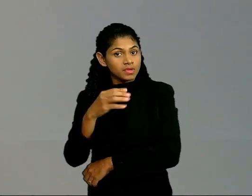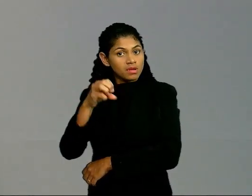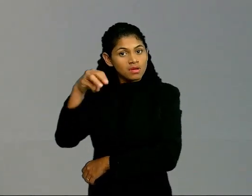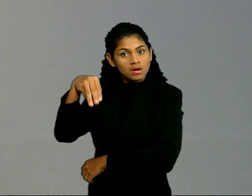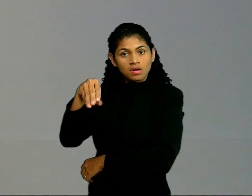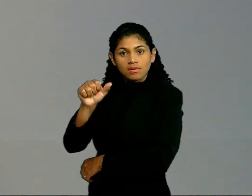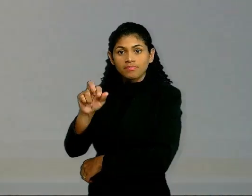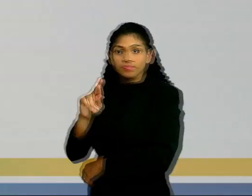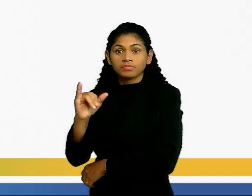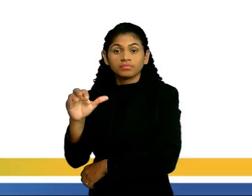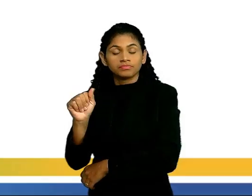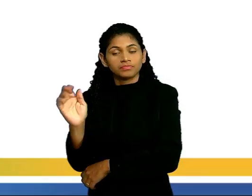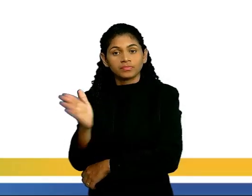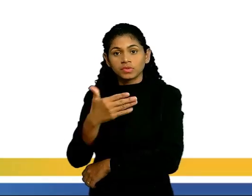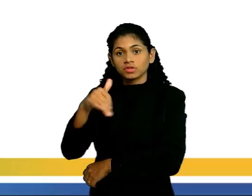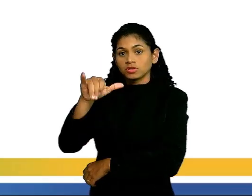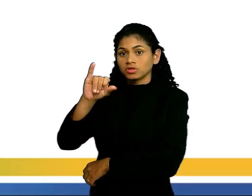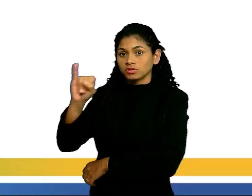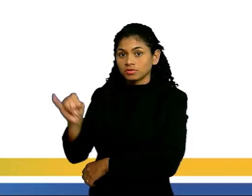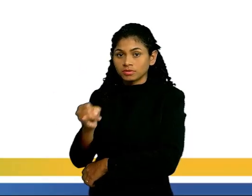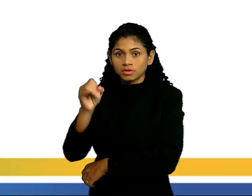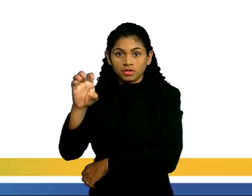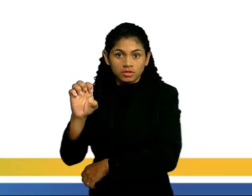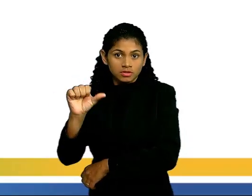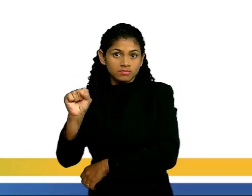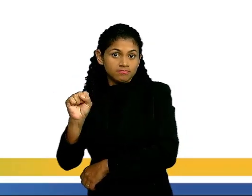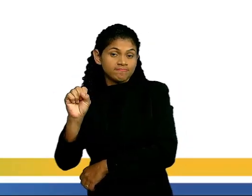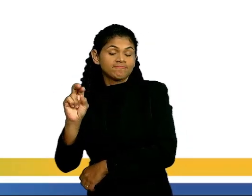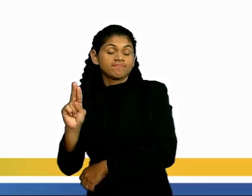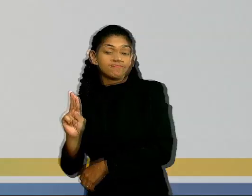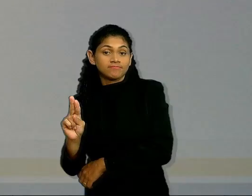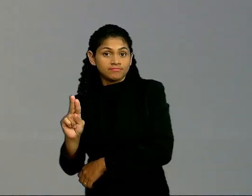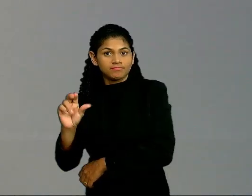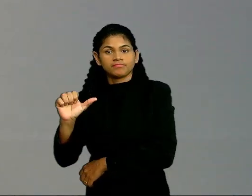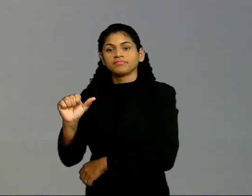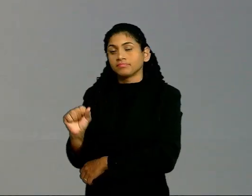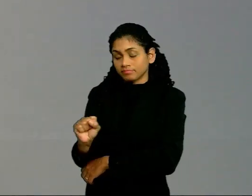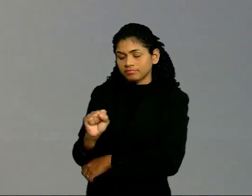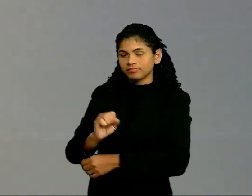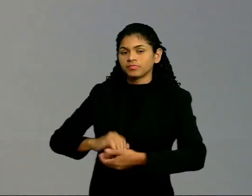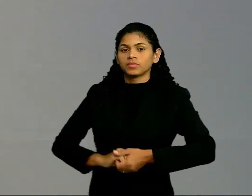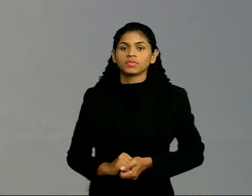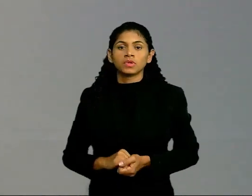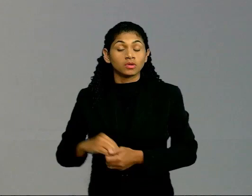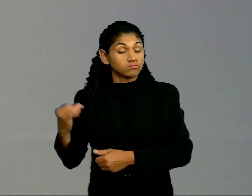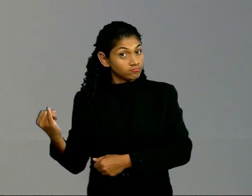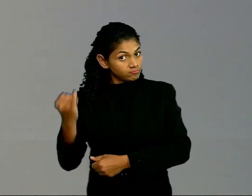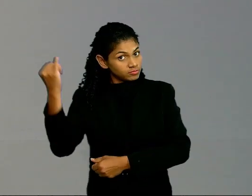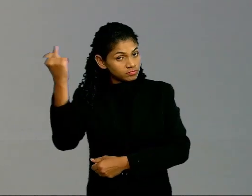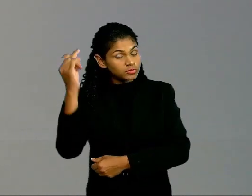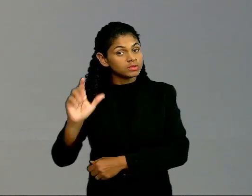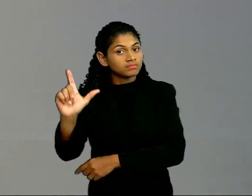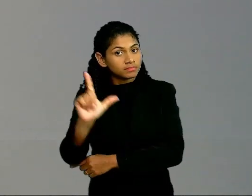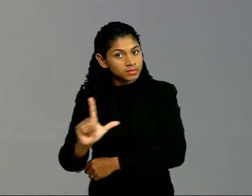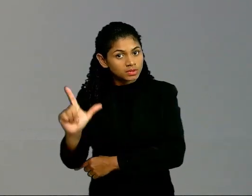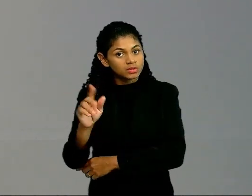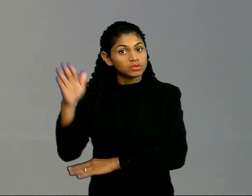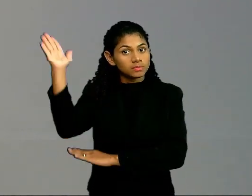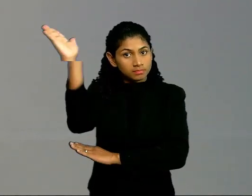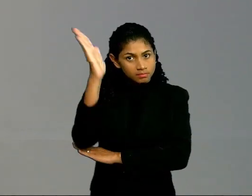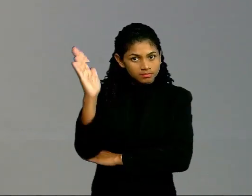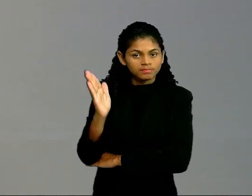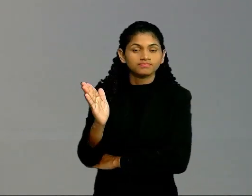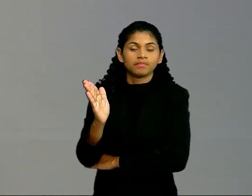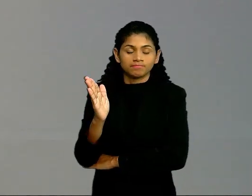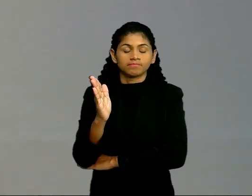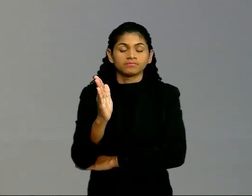de Jesus. Vamos lá? Então, assim, eu costumo fazer a minha aula e trazer para vocês um aspecto